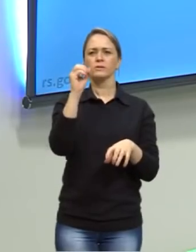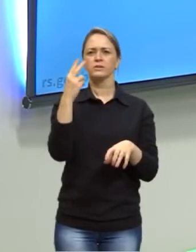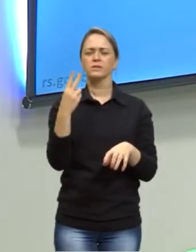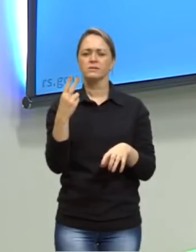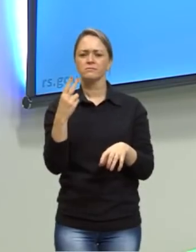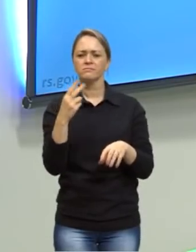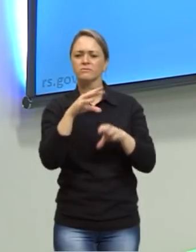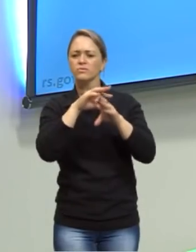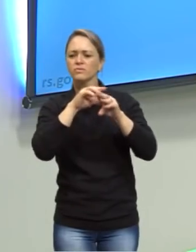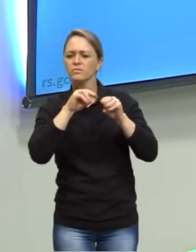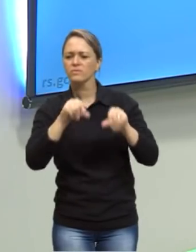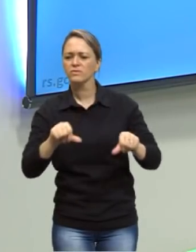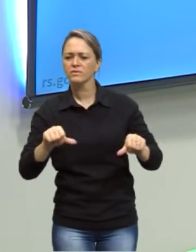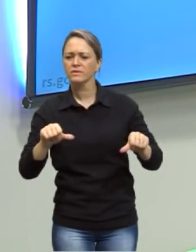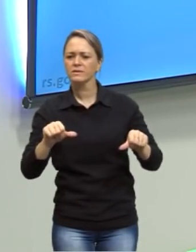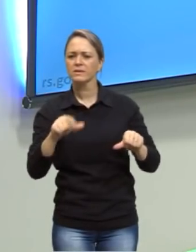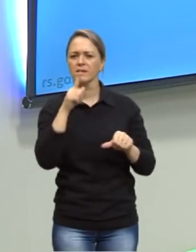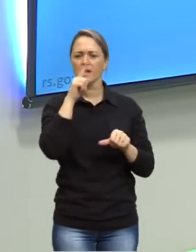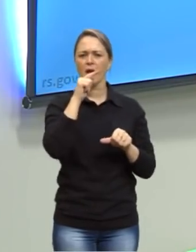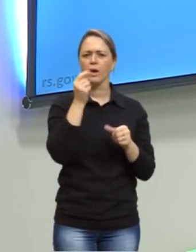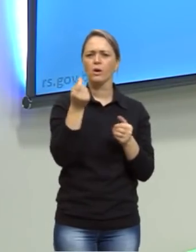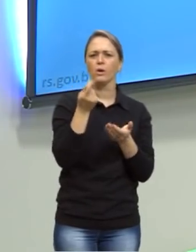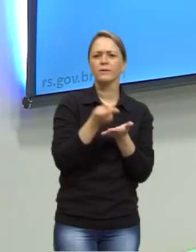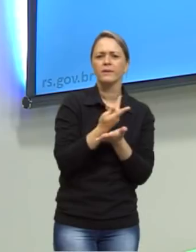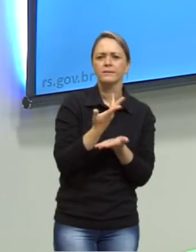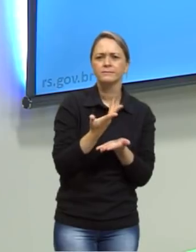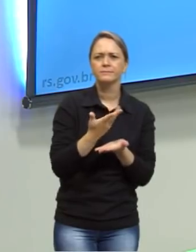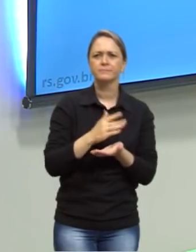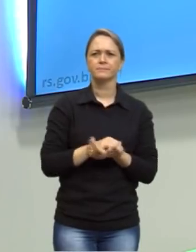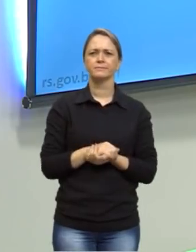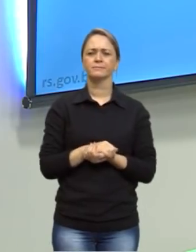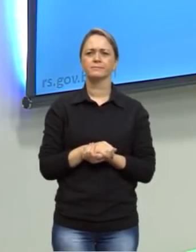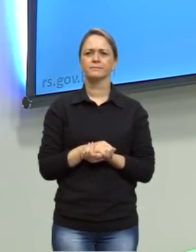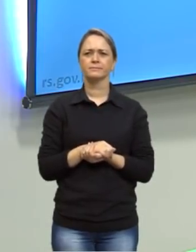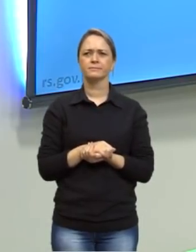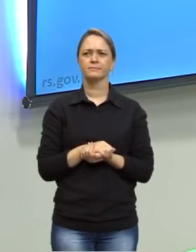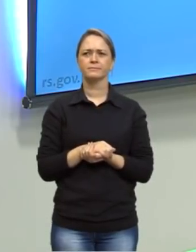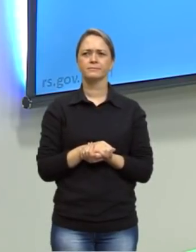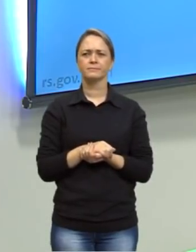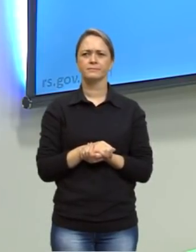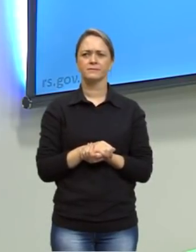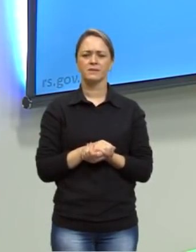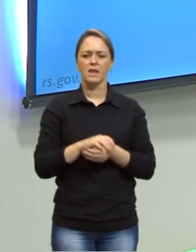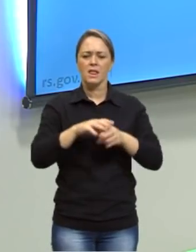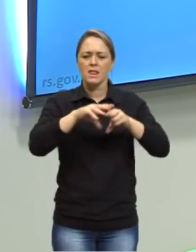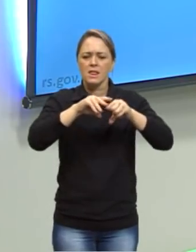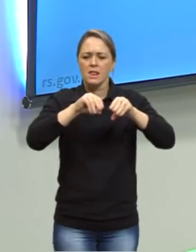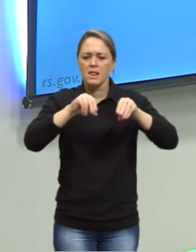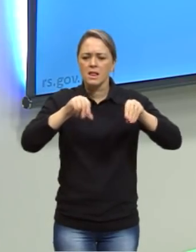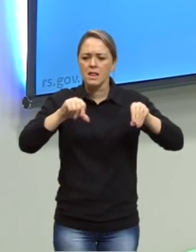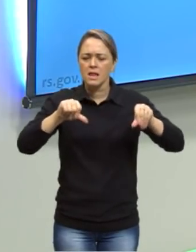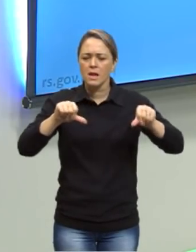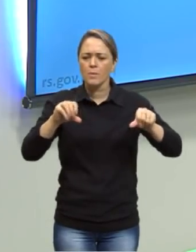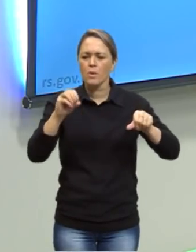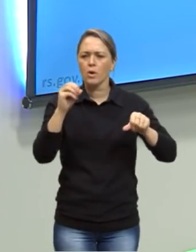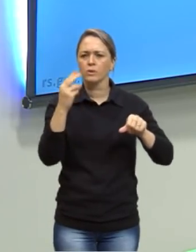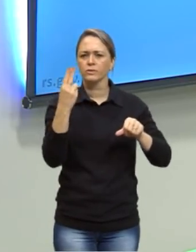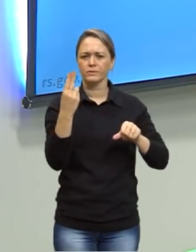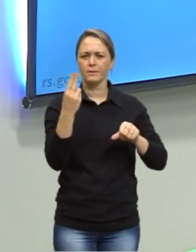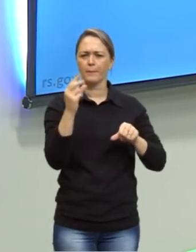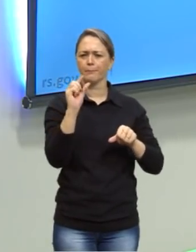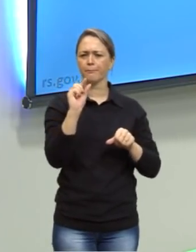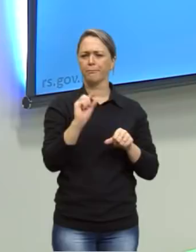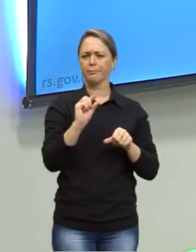o que que acontece a gente sabe que a a solubilidade do gás oxigênio em água é